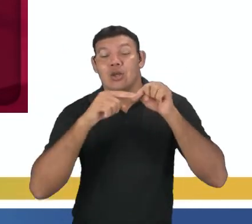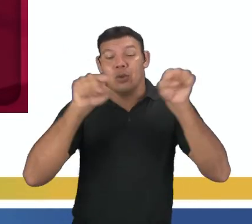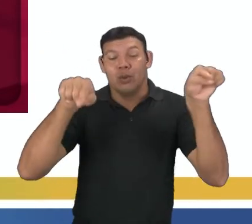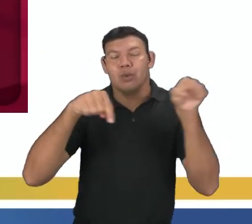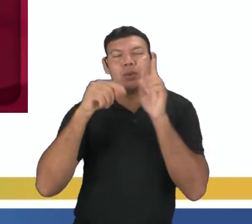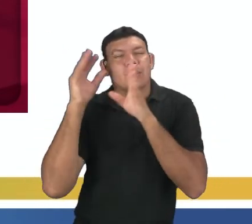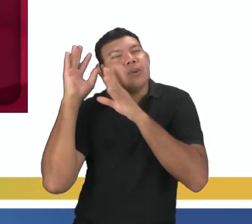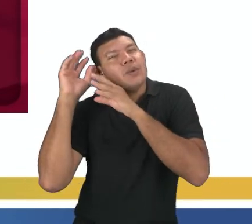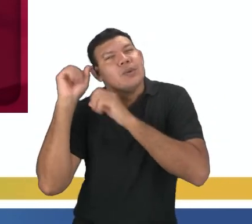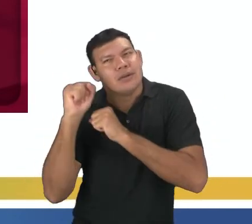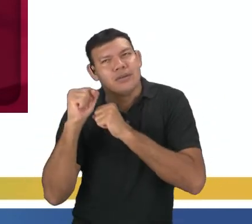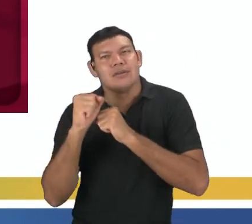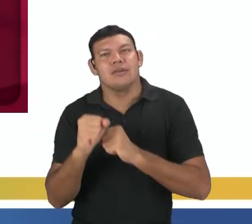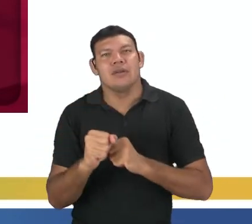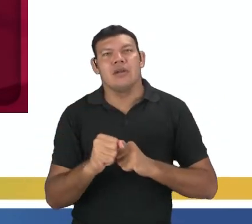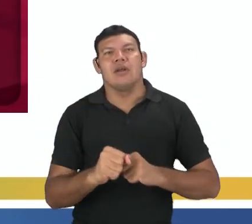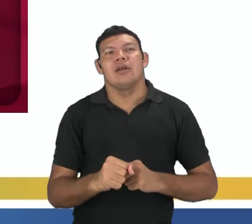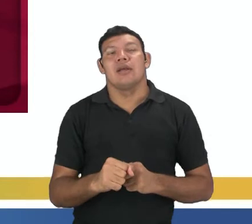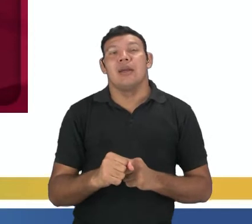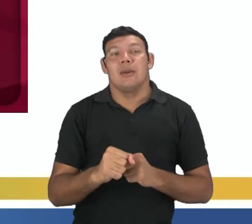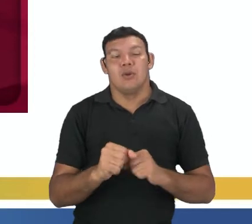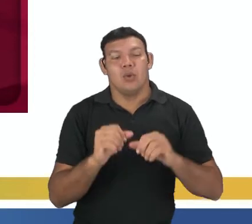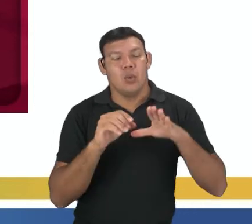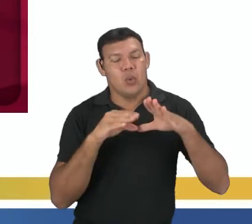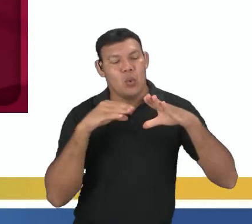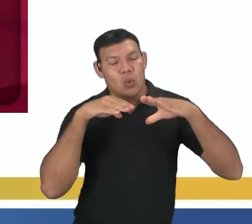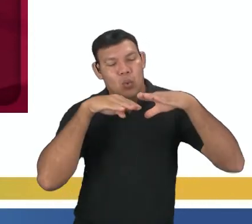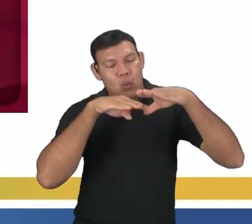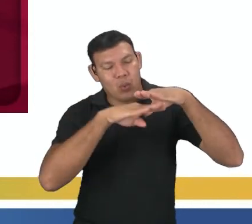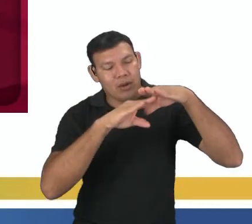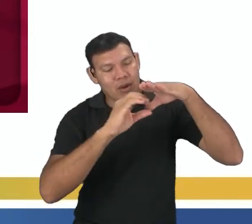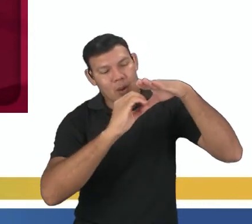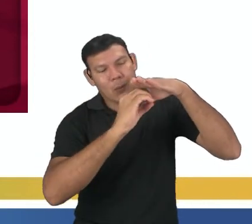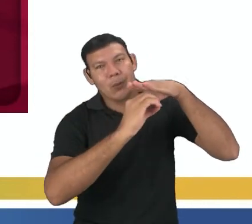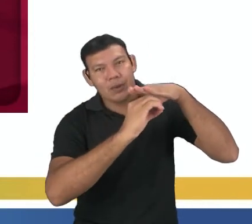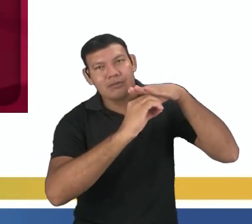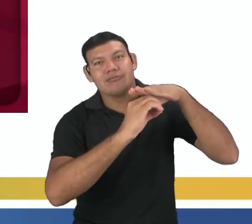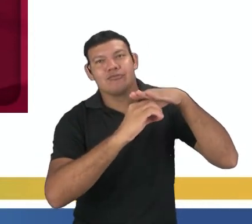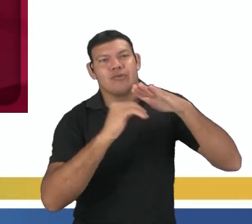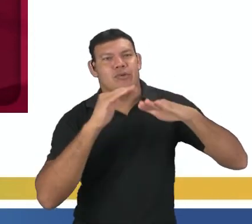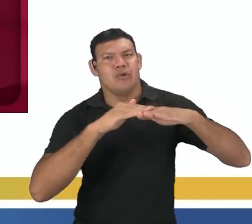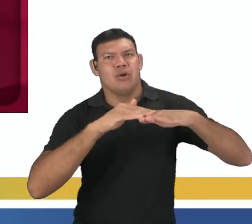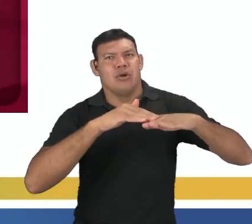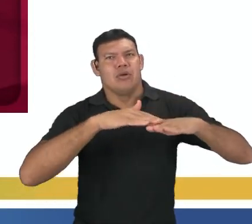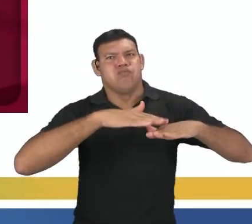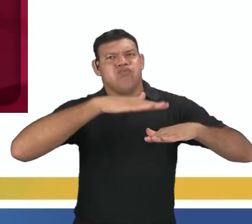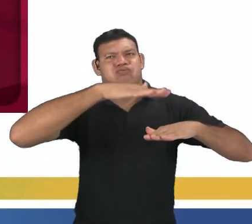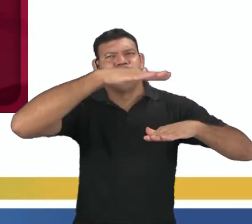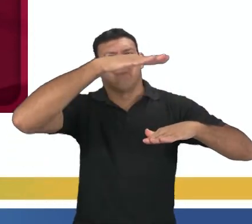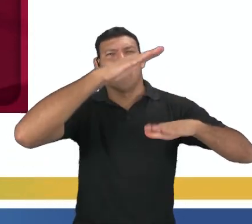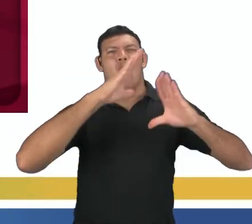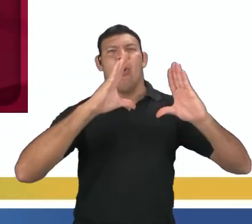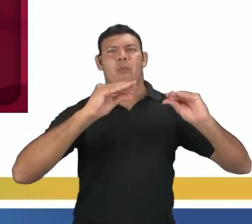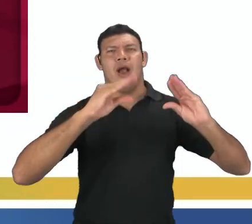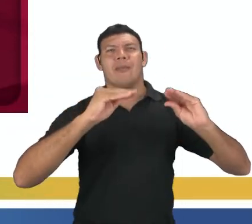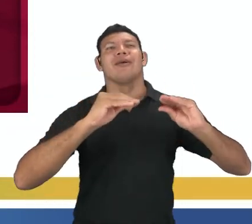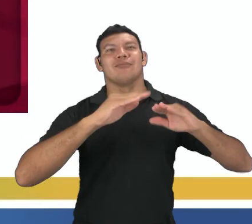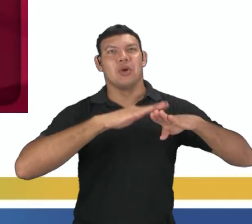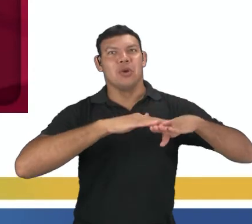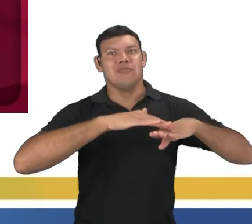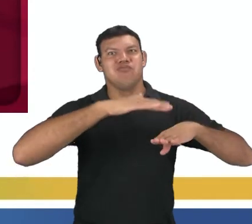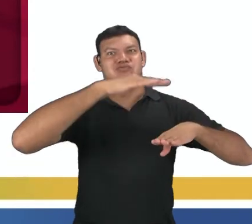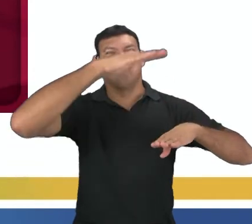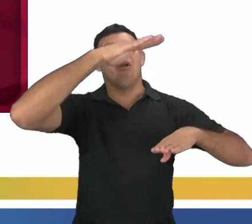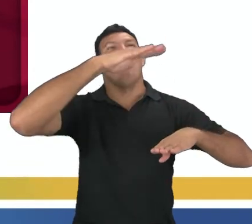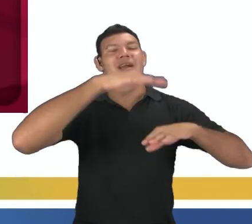e colocou um grão de ervilha no meio da cama. Depois, empilhou 20 colchões em cima da ervilha